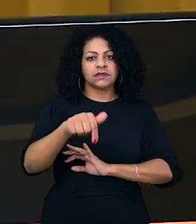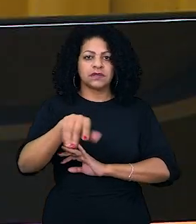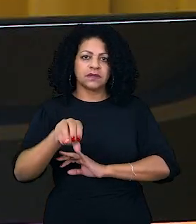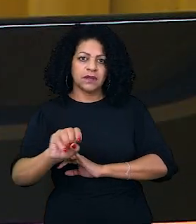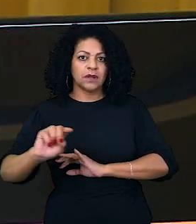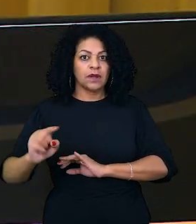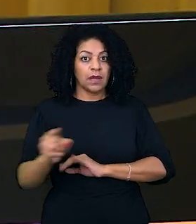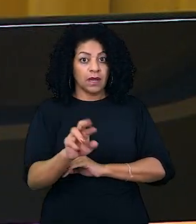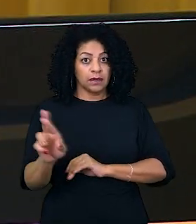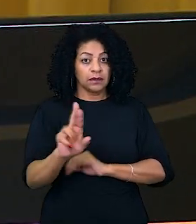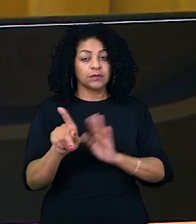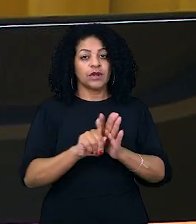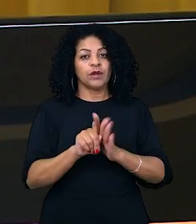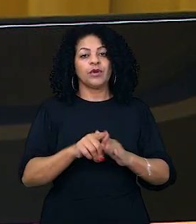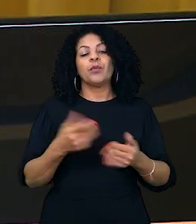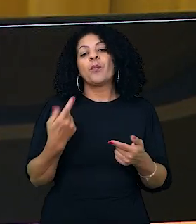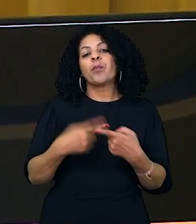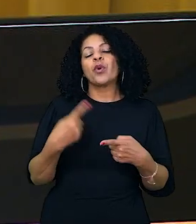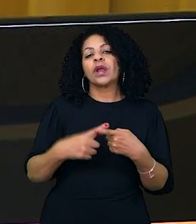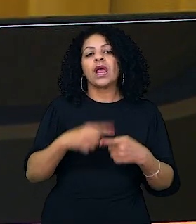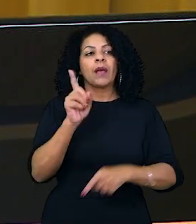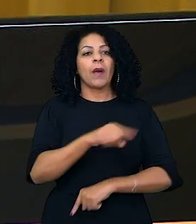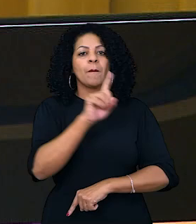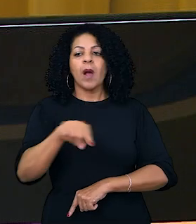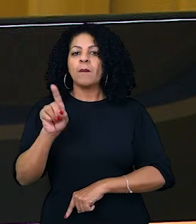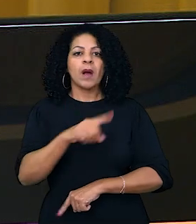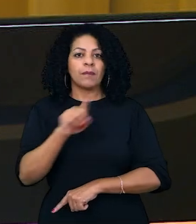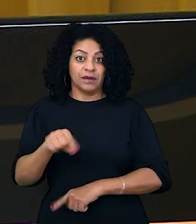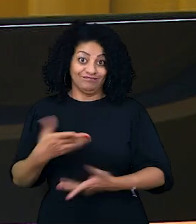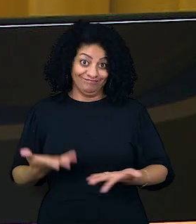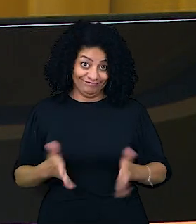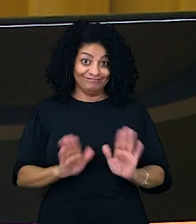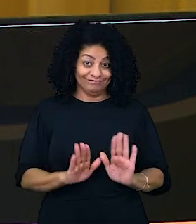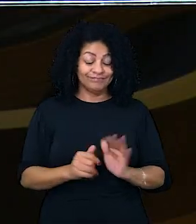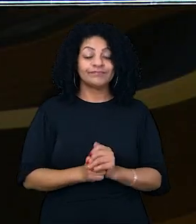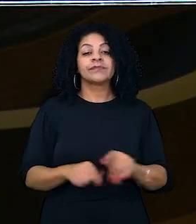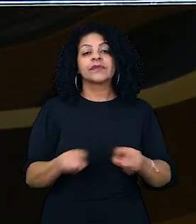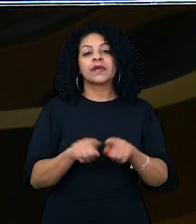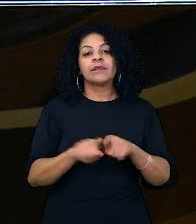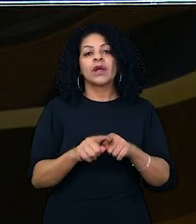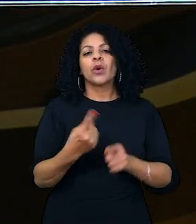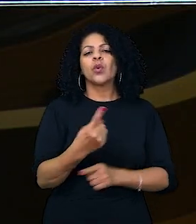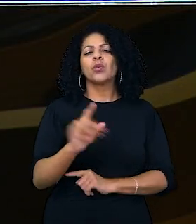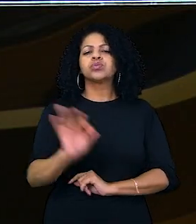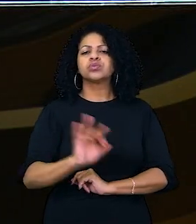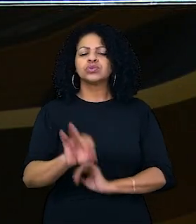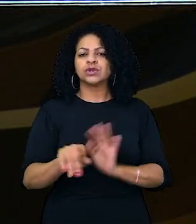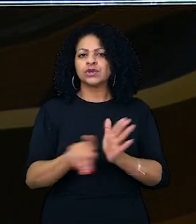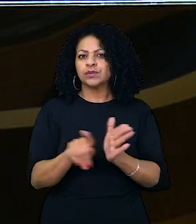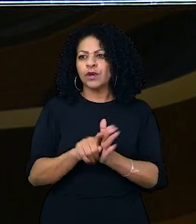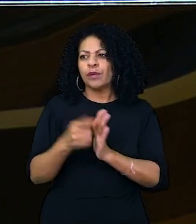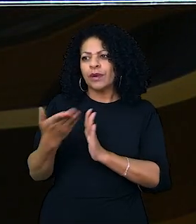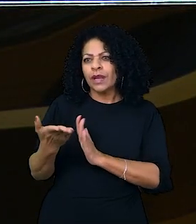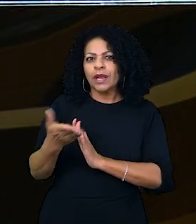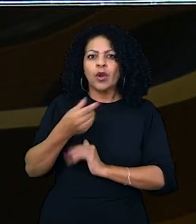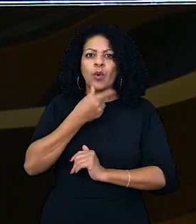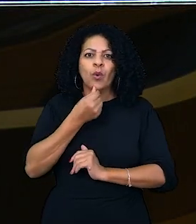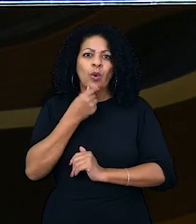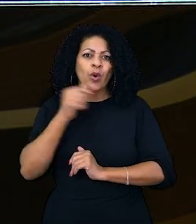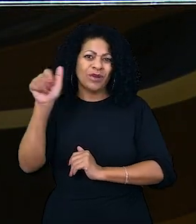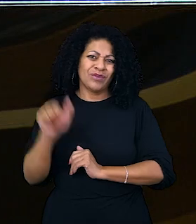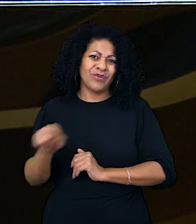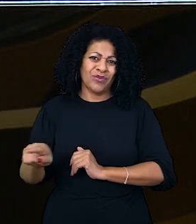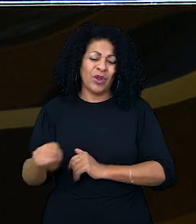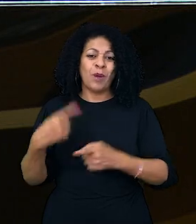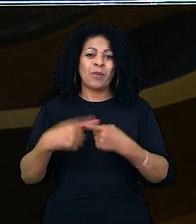6.675 por insistir em anular a citação. O valor corresponde a 1% da causa que o trabalhador deverá receber pelo acúmulo